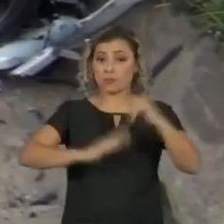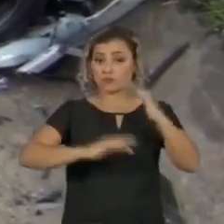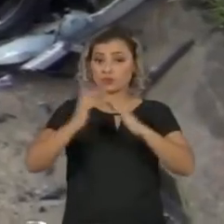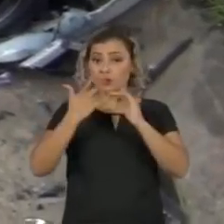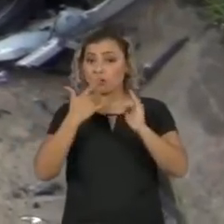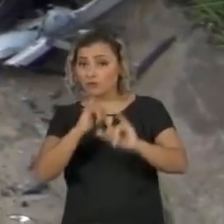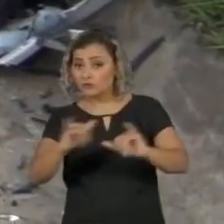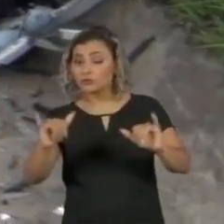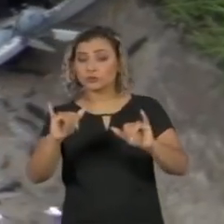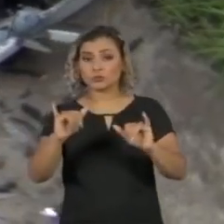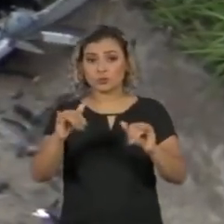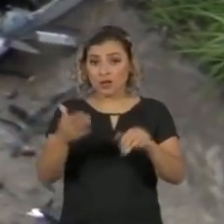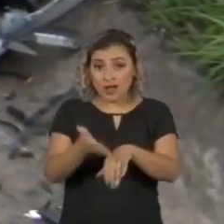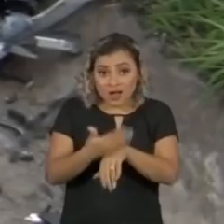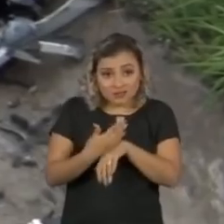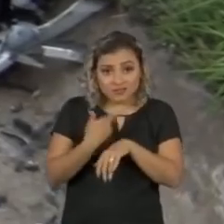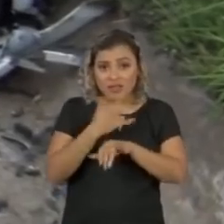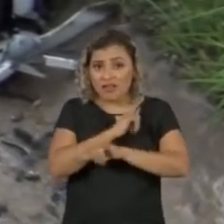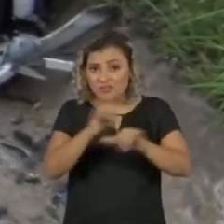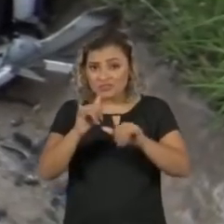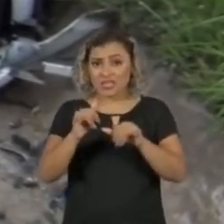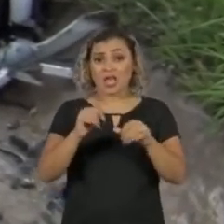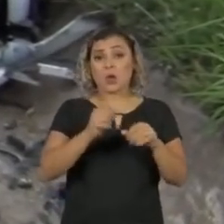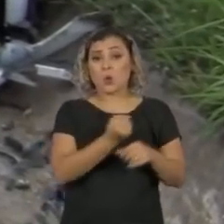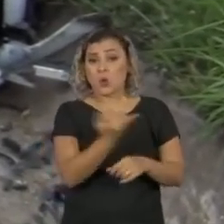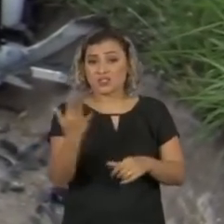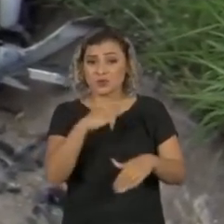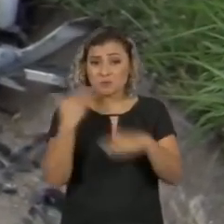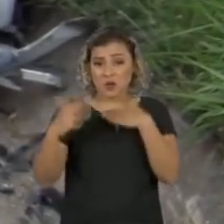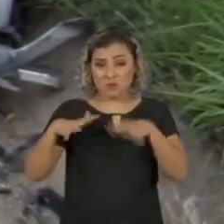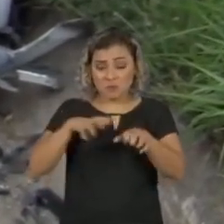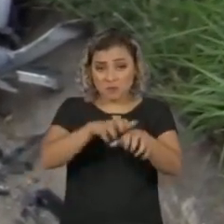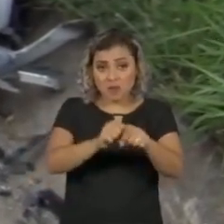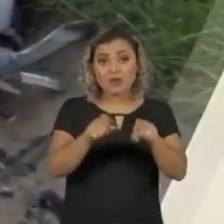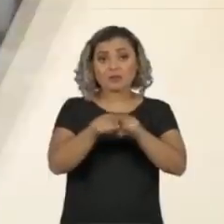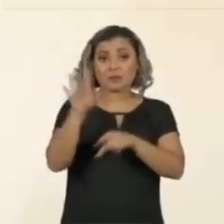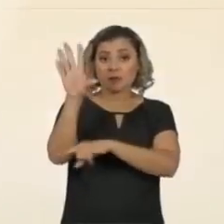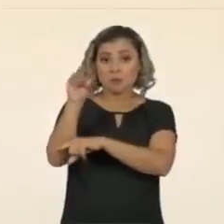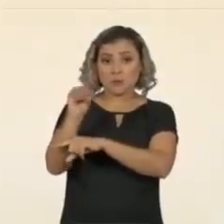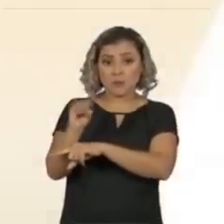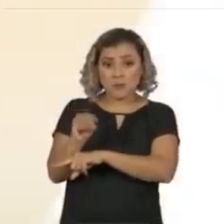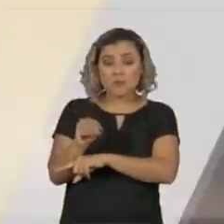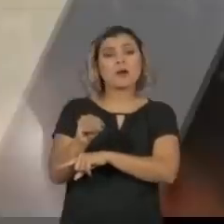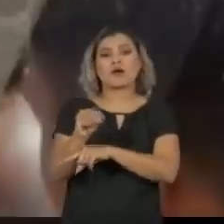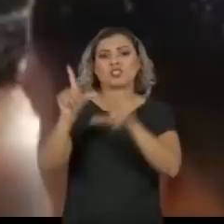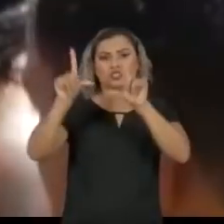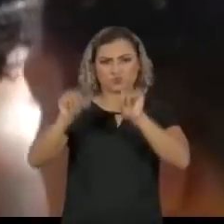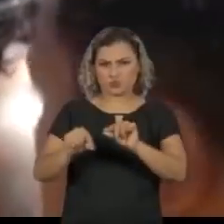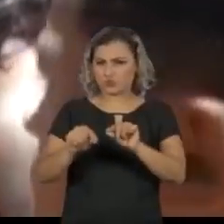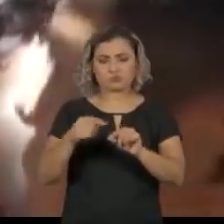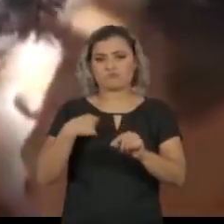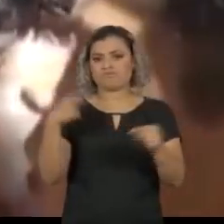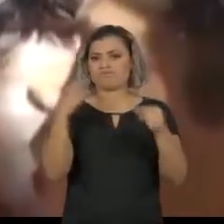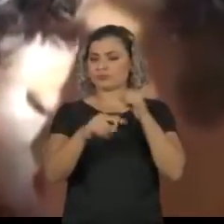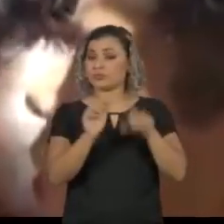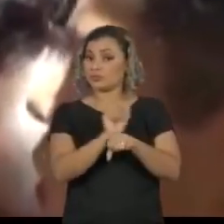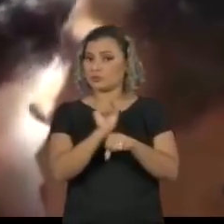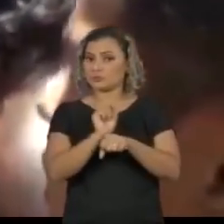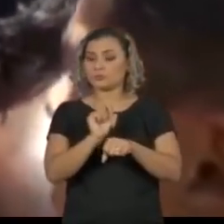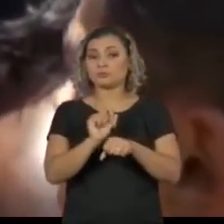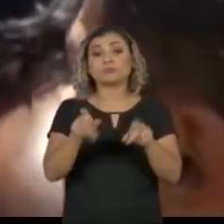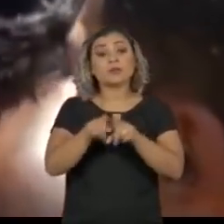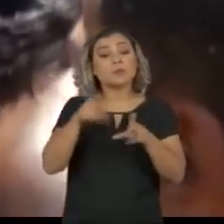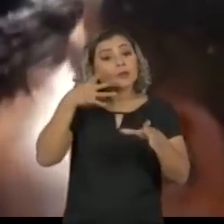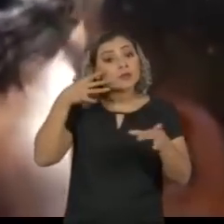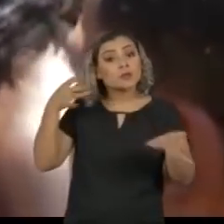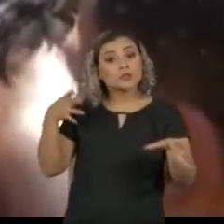que é cedo para atribuir o aumento no número de mortes à redução da fiscalização. Índios Guarani fizeram